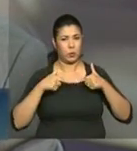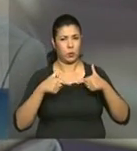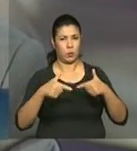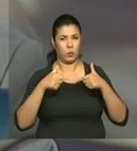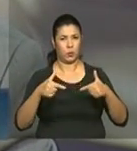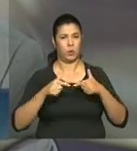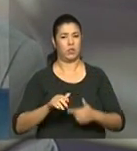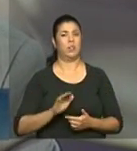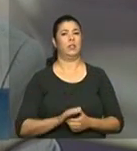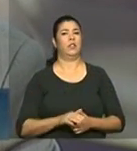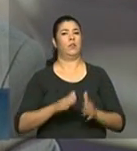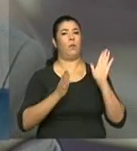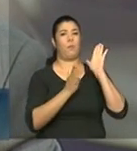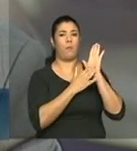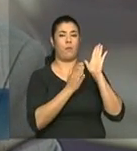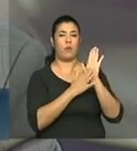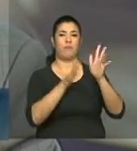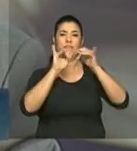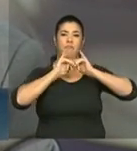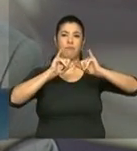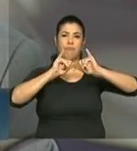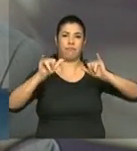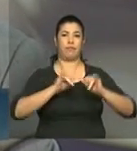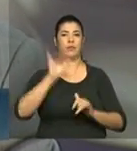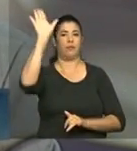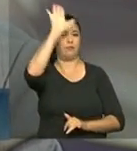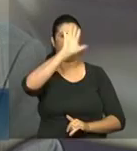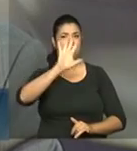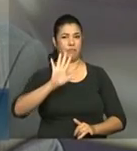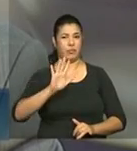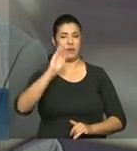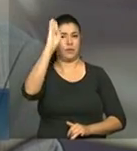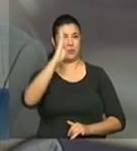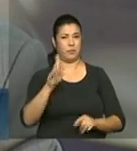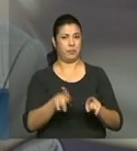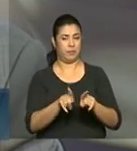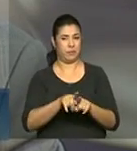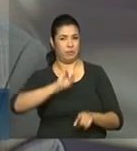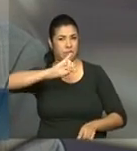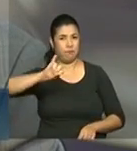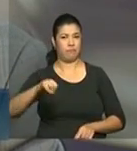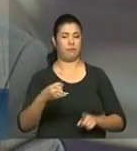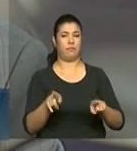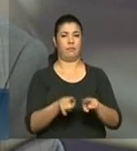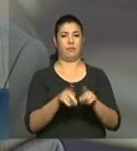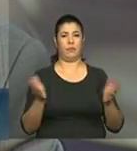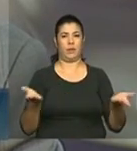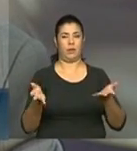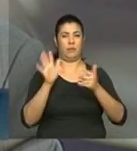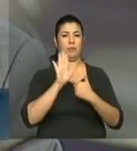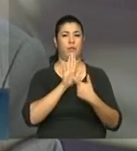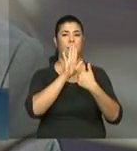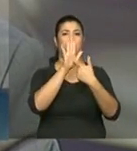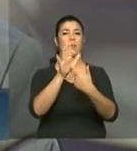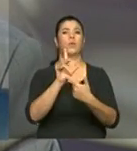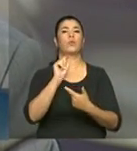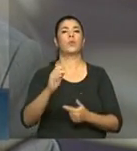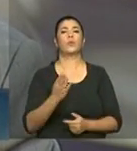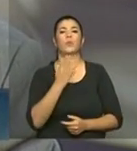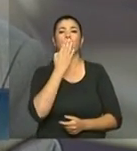proporciona a oportunidade de fazer o lançamento dessa campanha nacional, mas aproveitaremos também para apresentar o